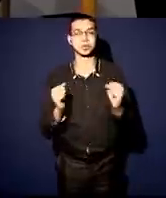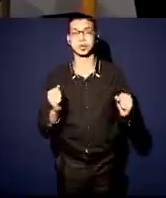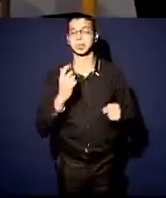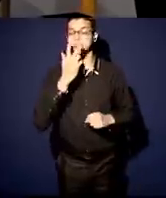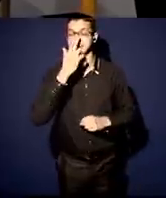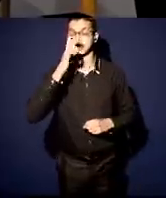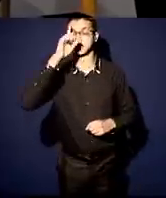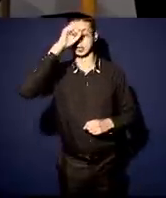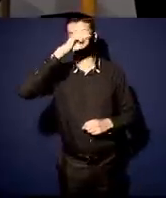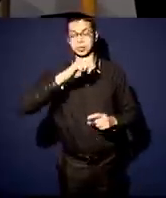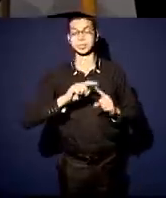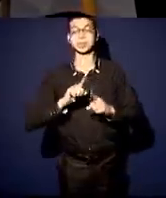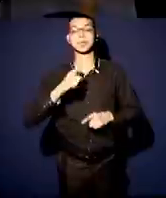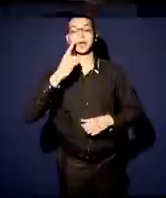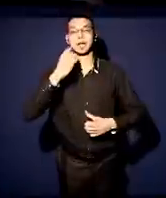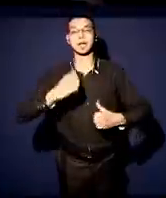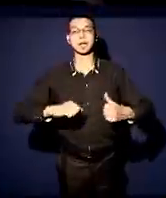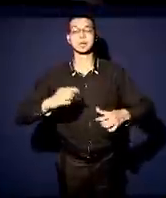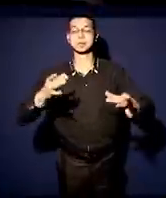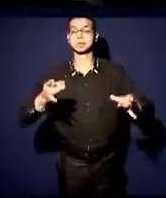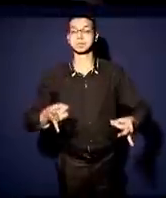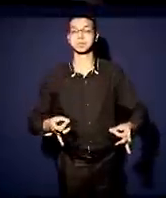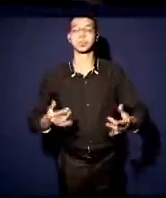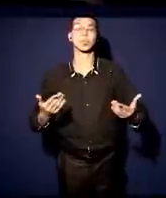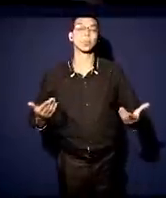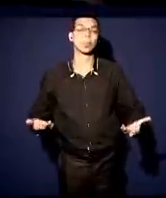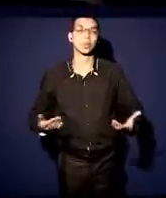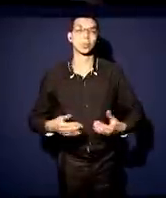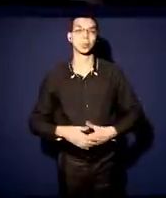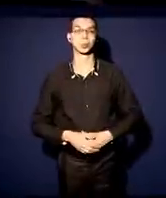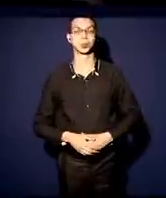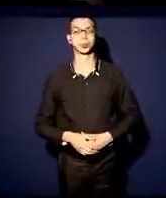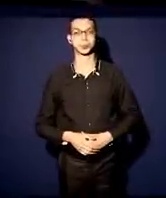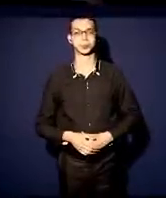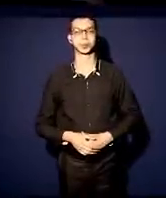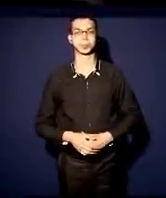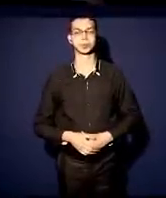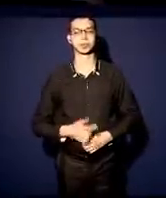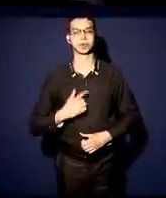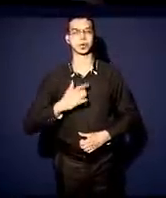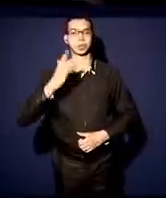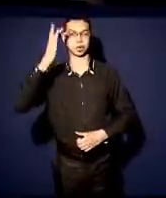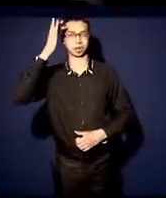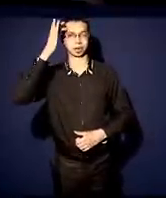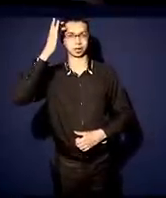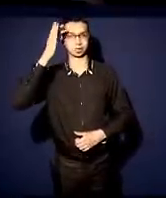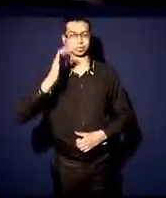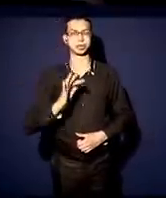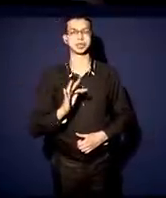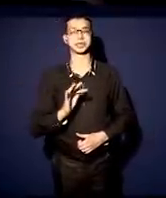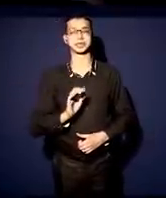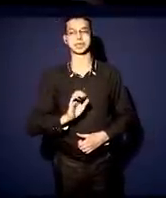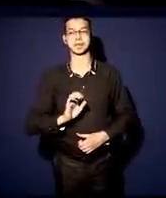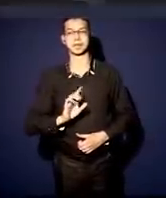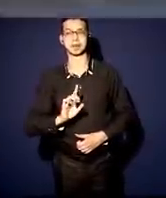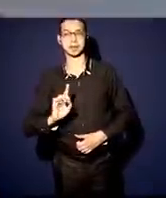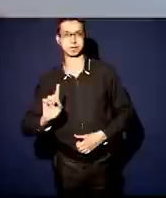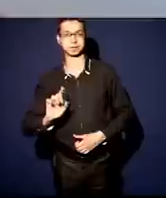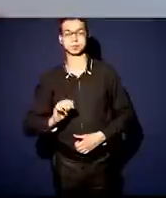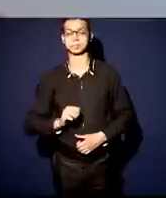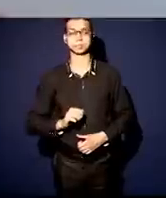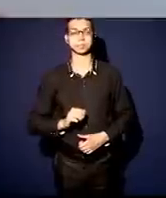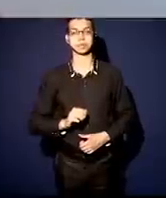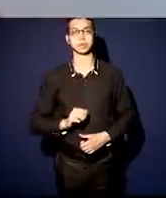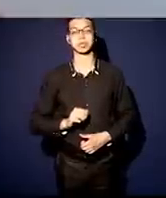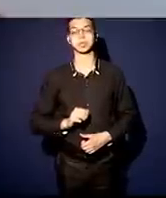tua análise disso especificamente? Eu acho que o Fed ele não vai reagir a isso pelos motivos que o